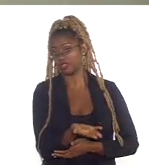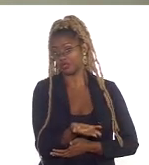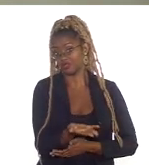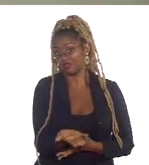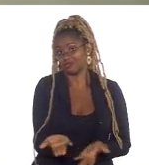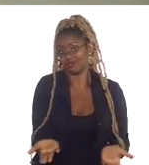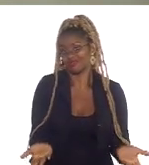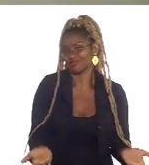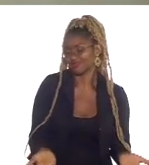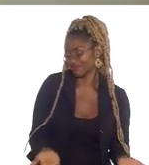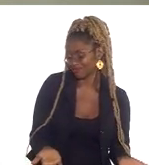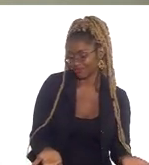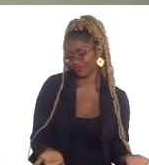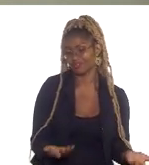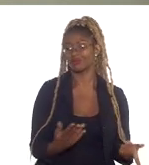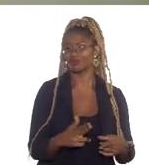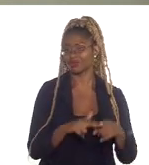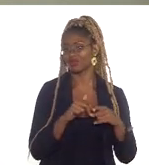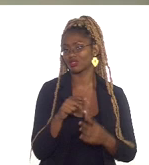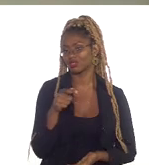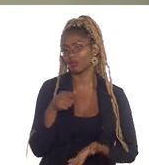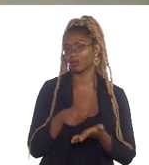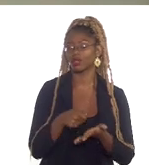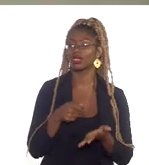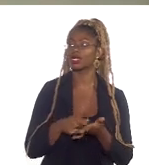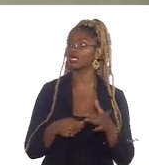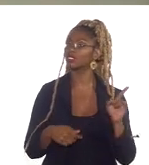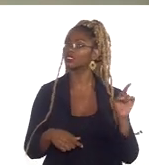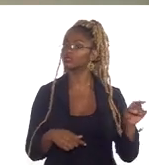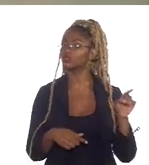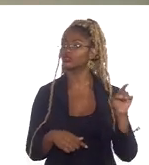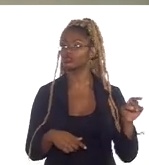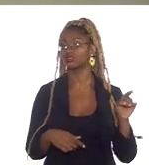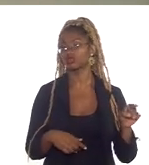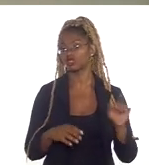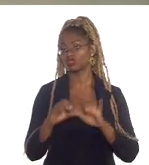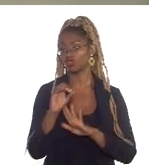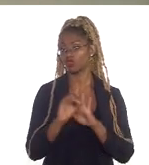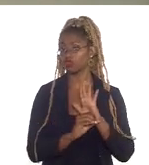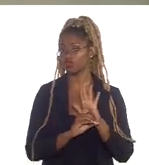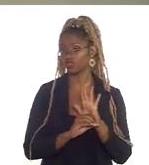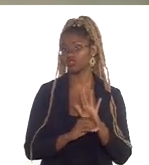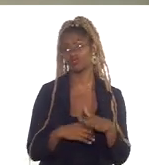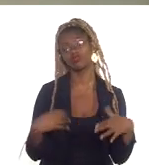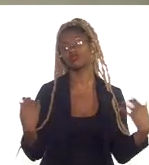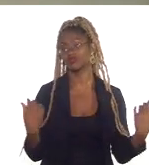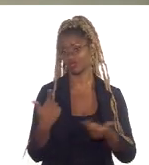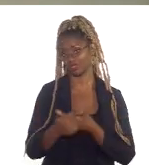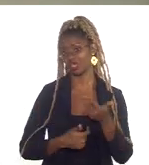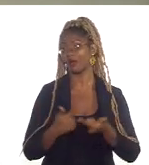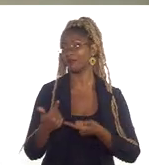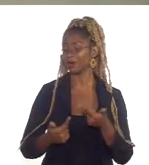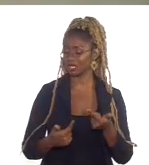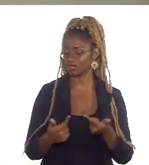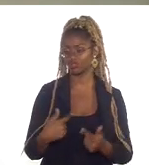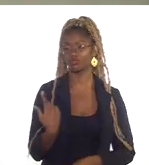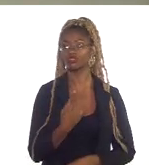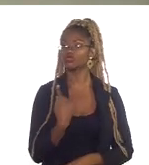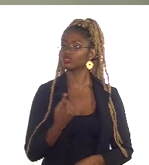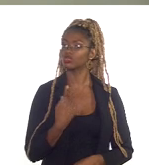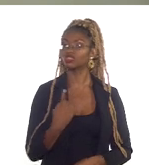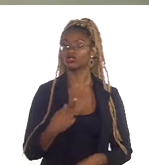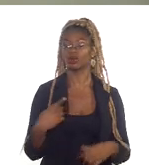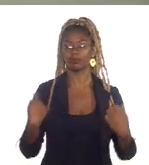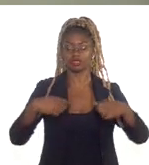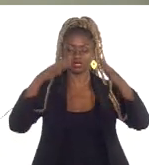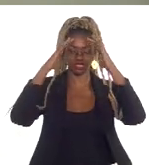Porque dever de ofício a gente cumpre como funcionário público e não deixa